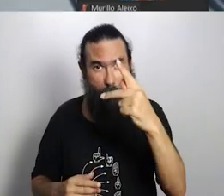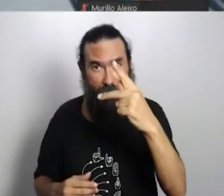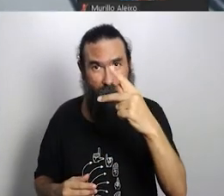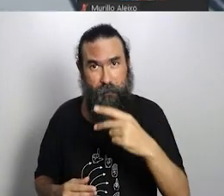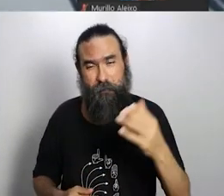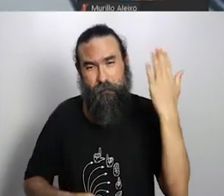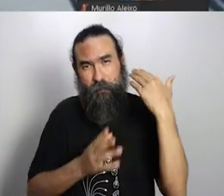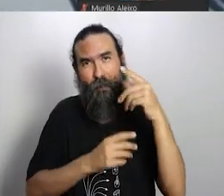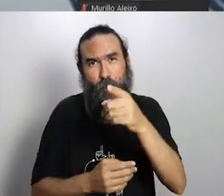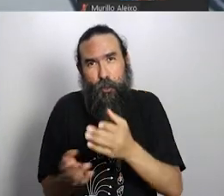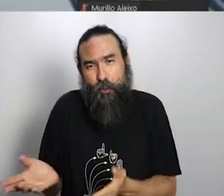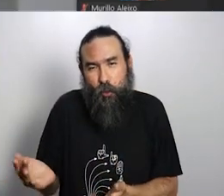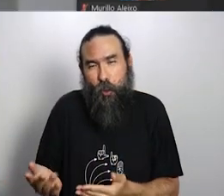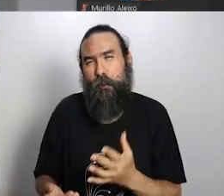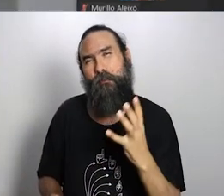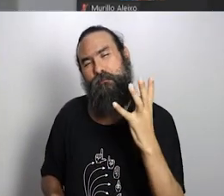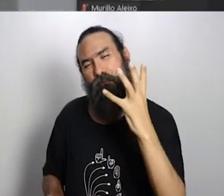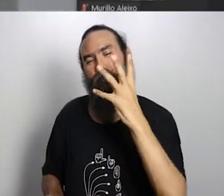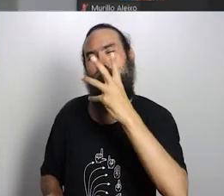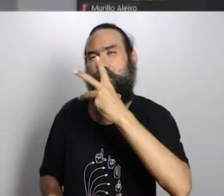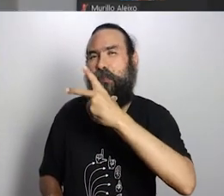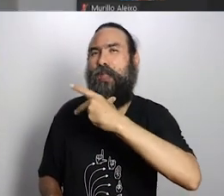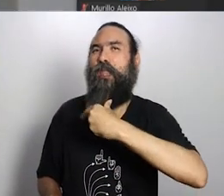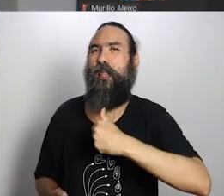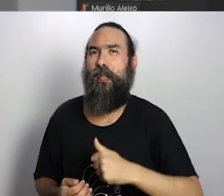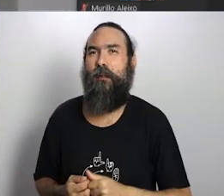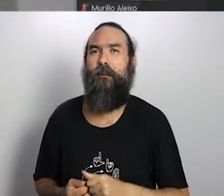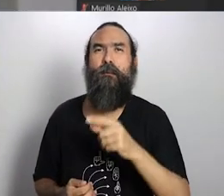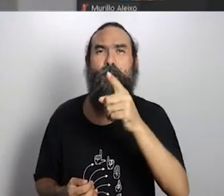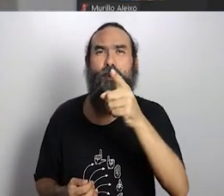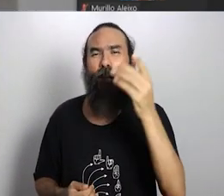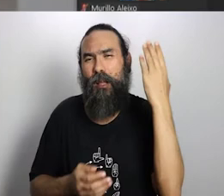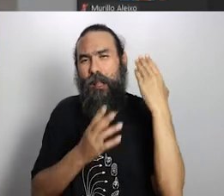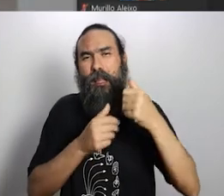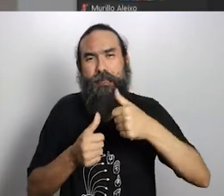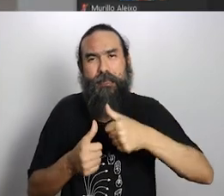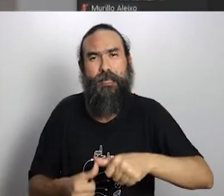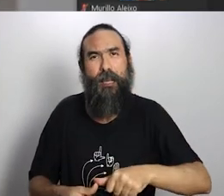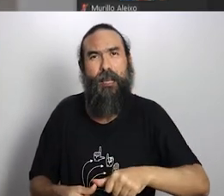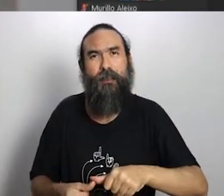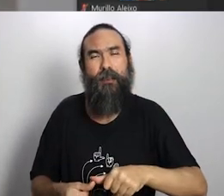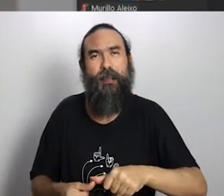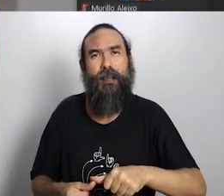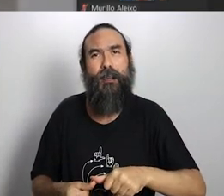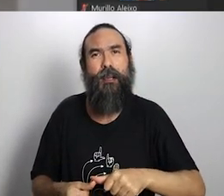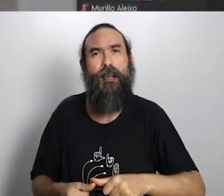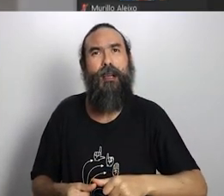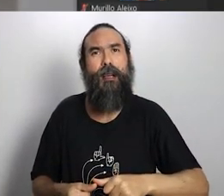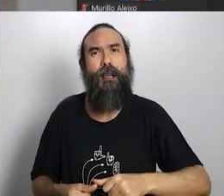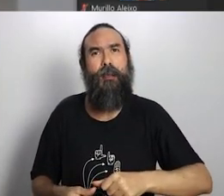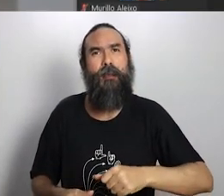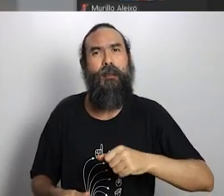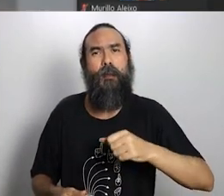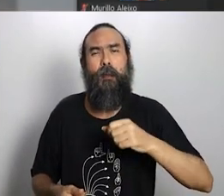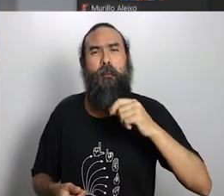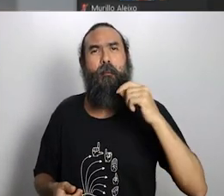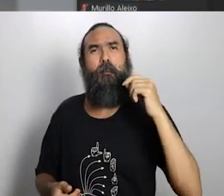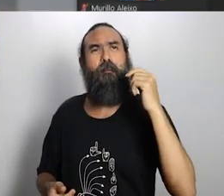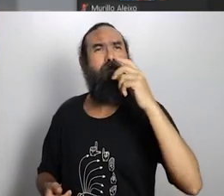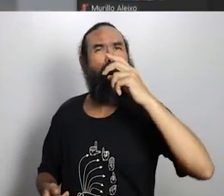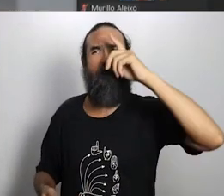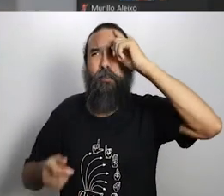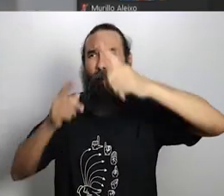e comandando. Aí perguntaram assim, veja só, essa pergunta, ela precisa ser ouvida por ouvidos